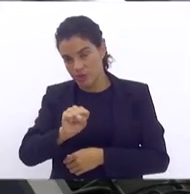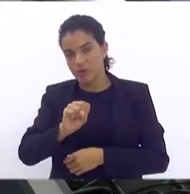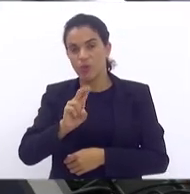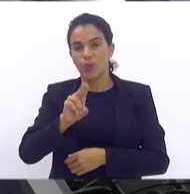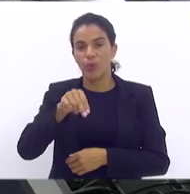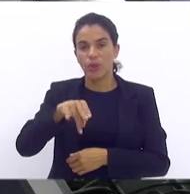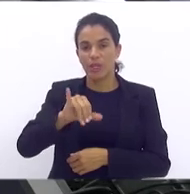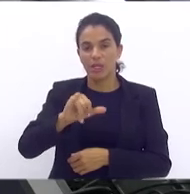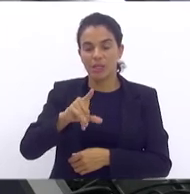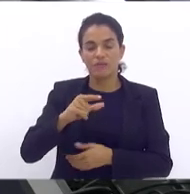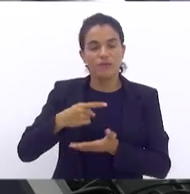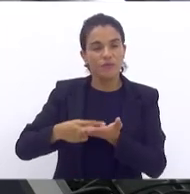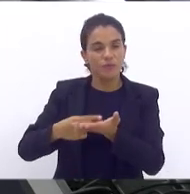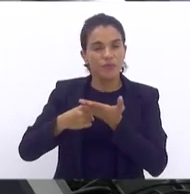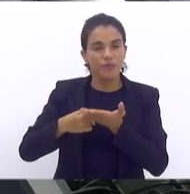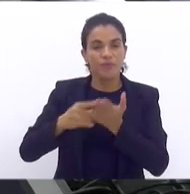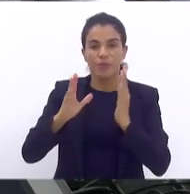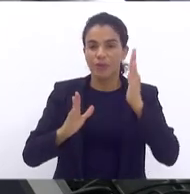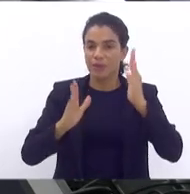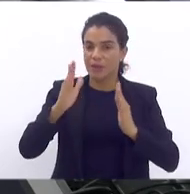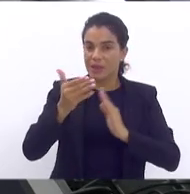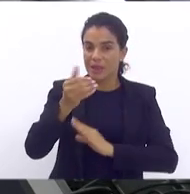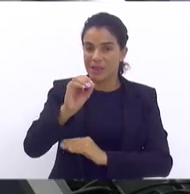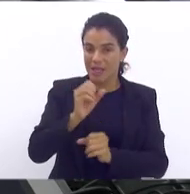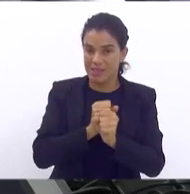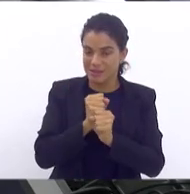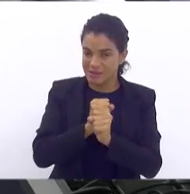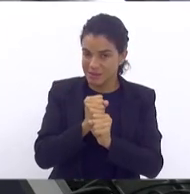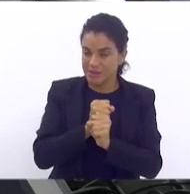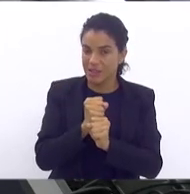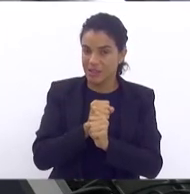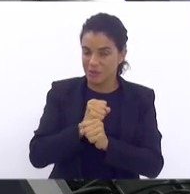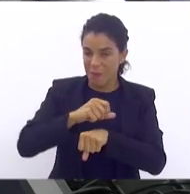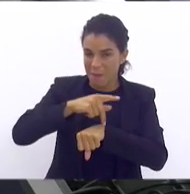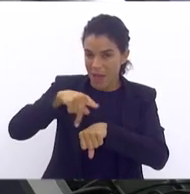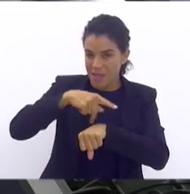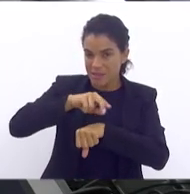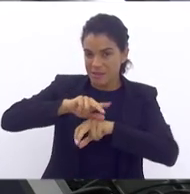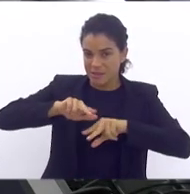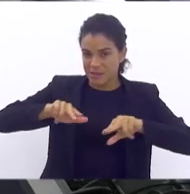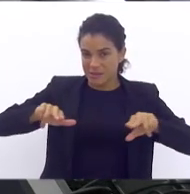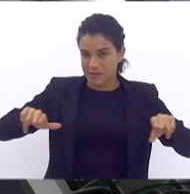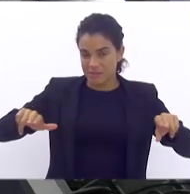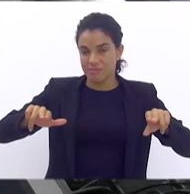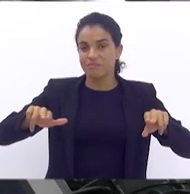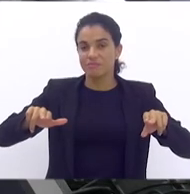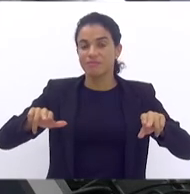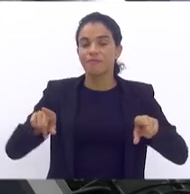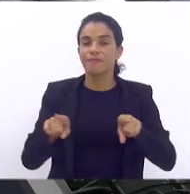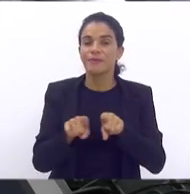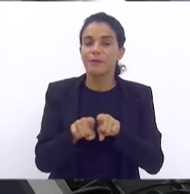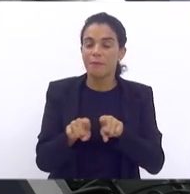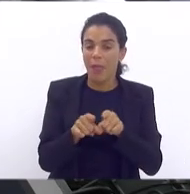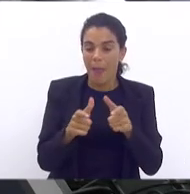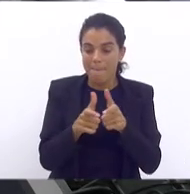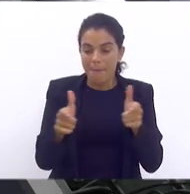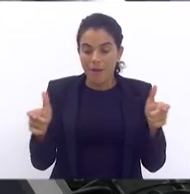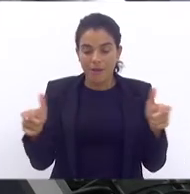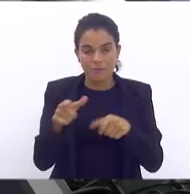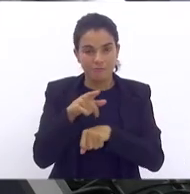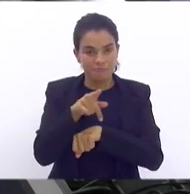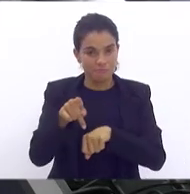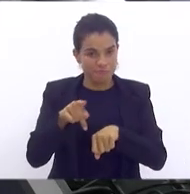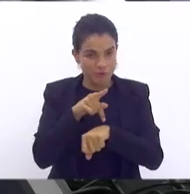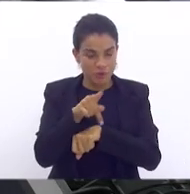anos, foi uma convenção bastante difícil, onde diversos países, inclusive, não são signatários, mas a grande maioria, mesmo